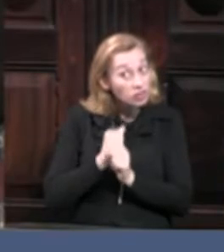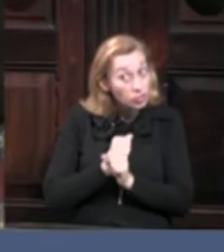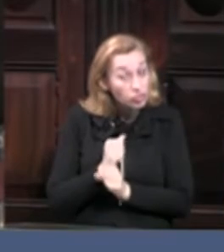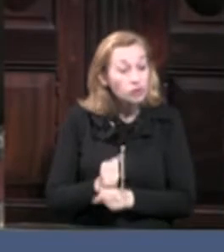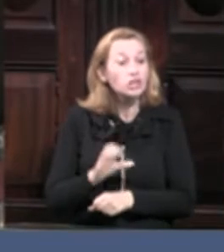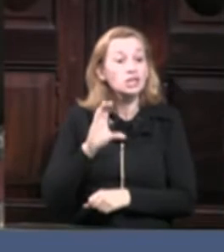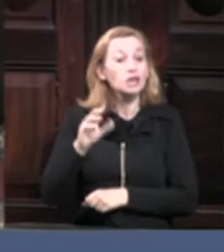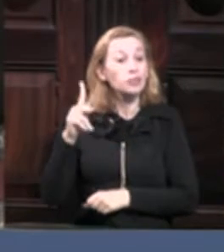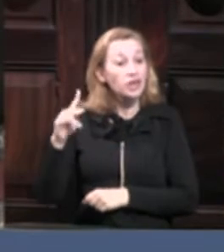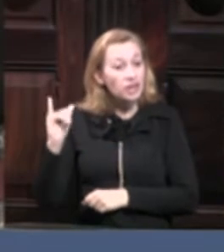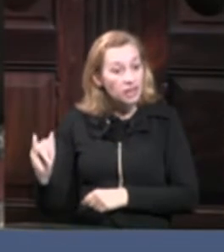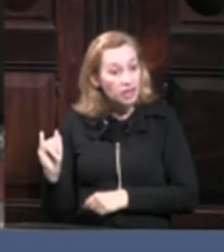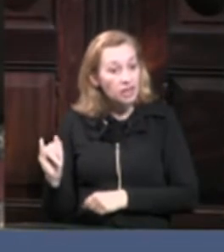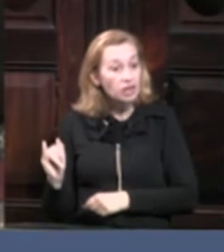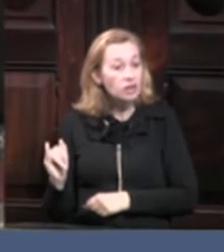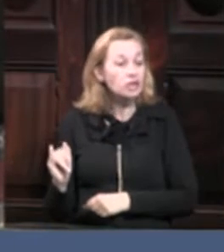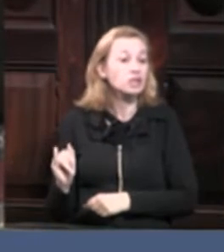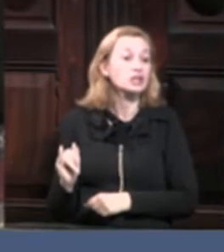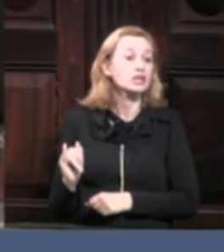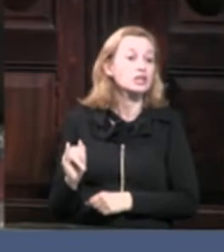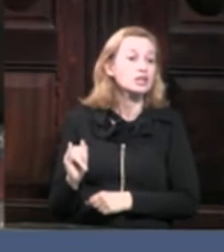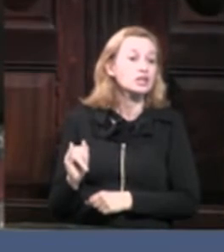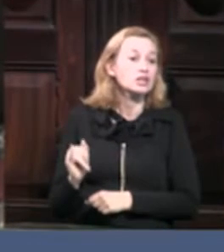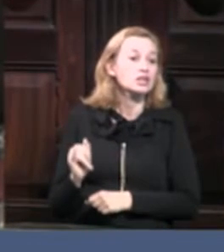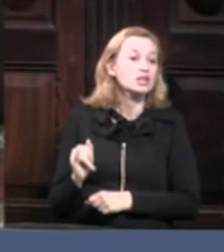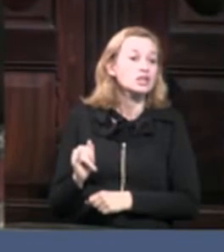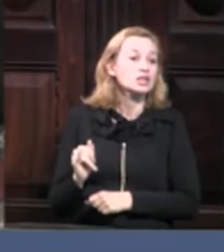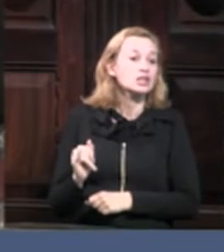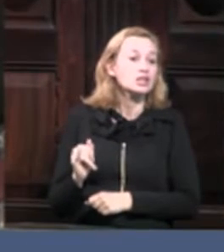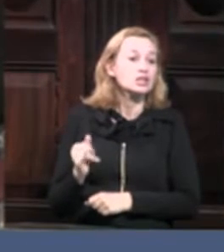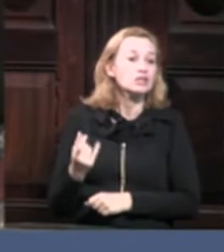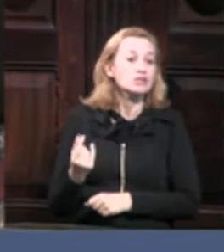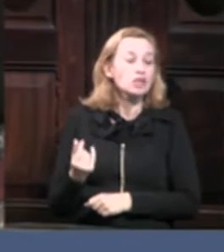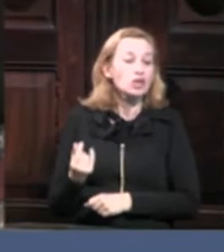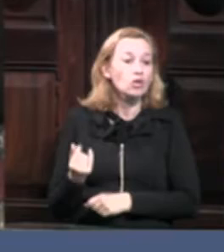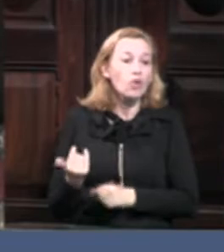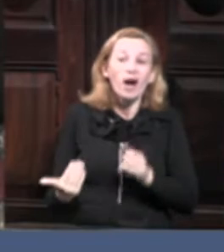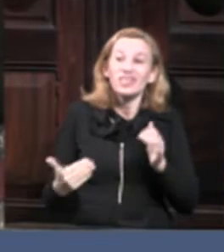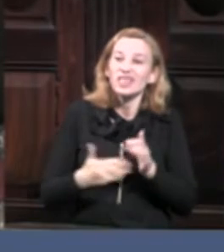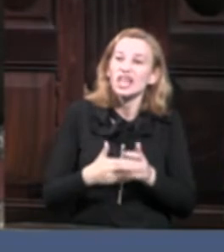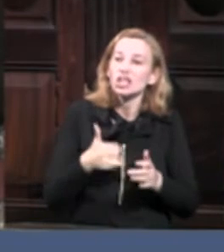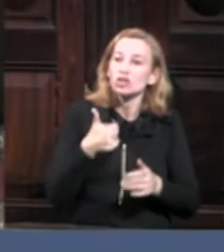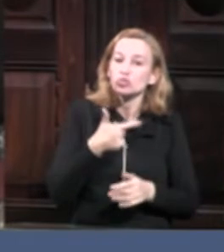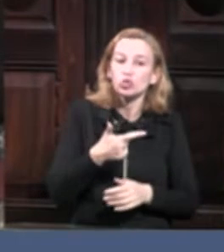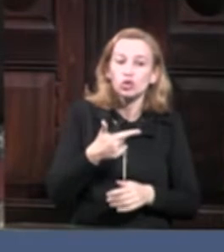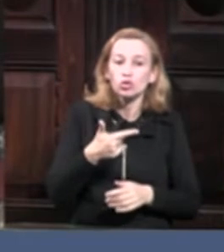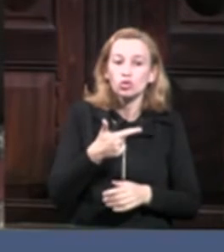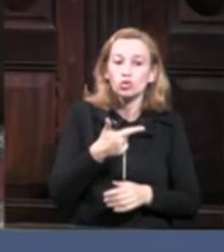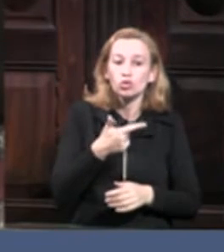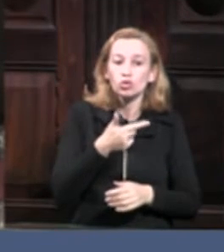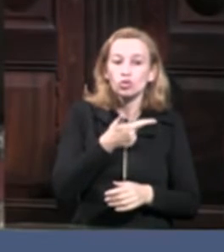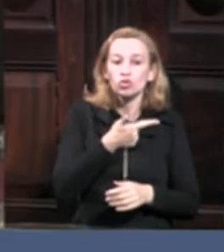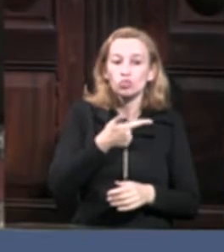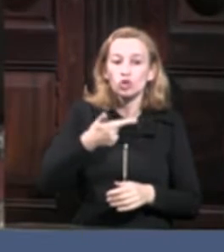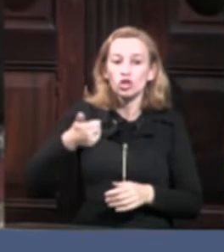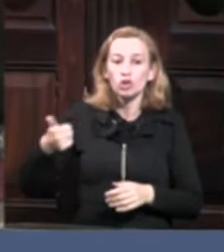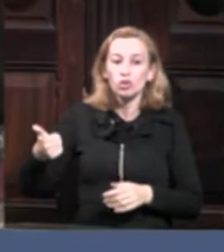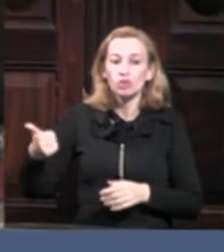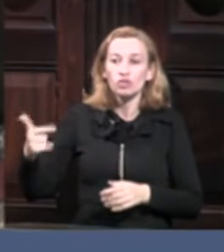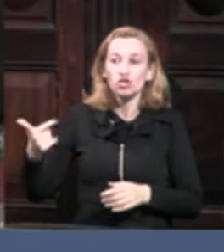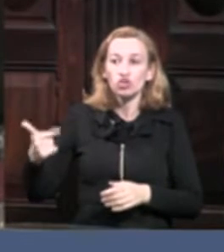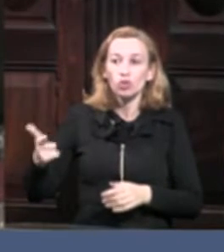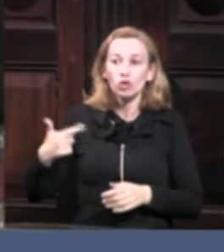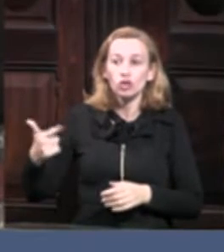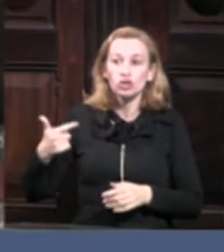pela CPI, estendendo a tarifa social até 2022, sob pena de as pessoas